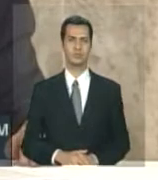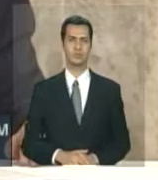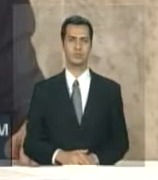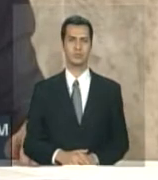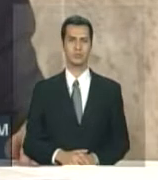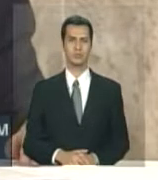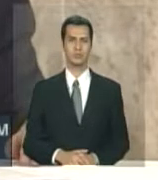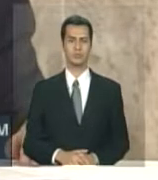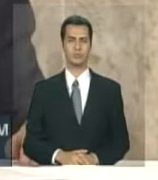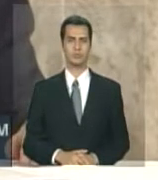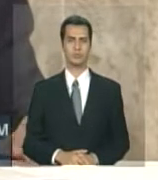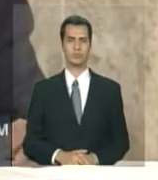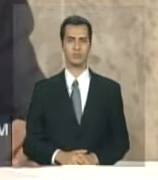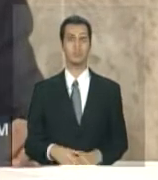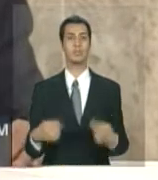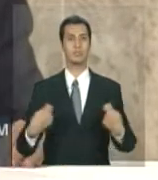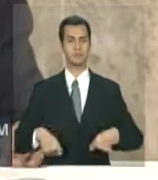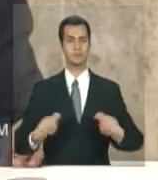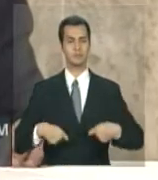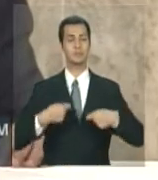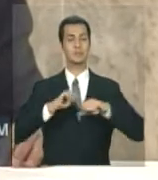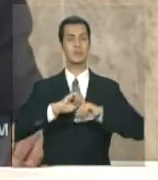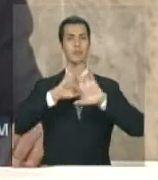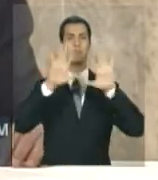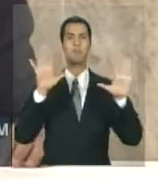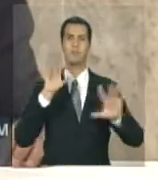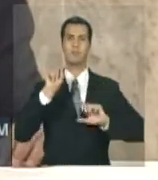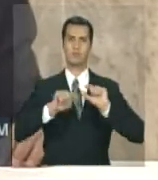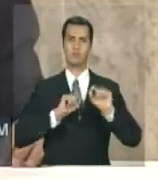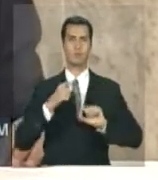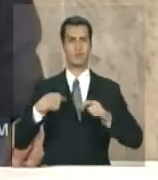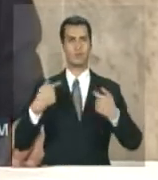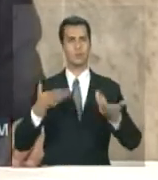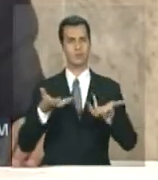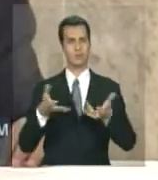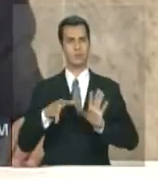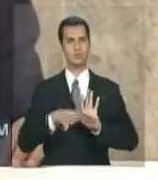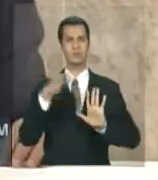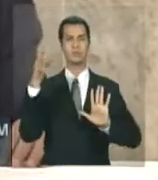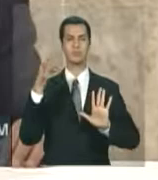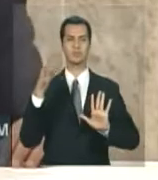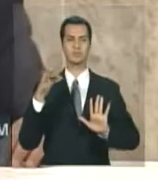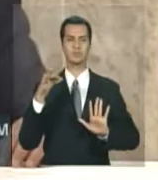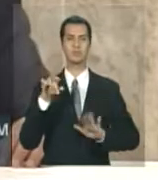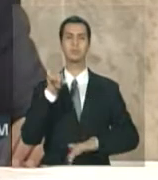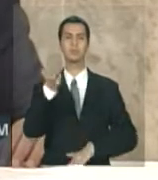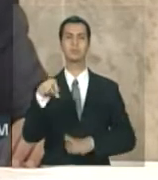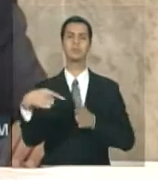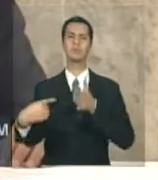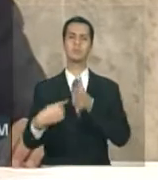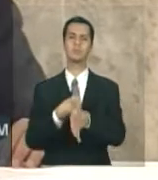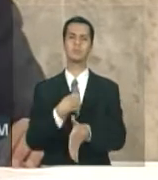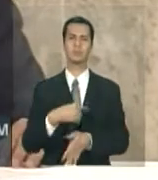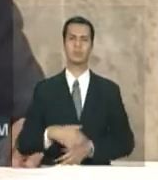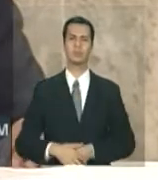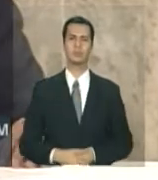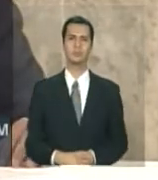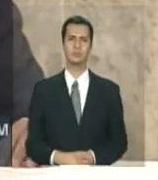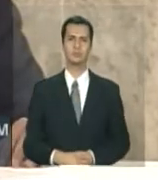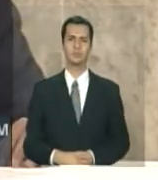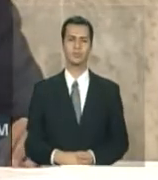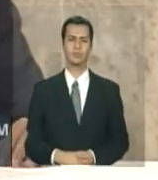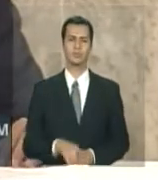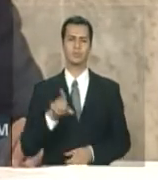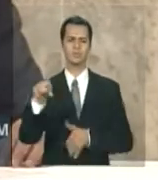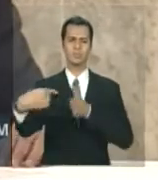É preciso deixar claro aqui uma situação que eu queria destacar. Quem que está me fazendo uma pergunta?